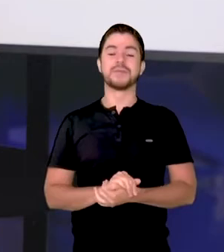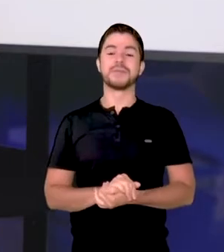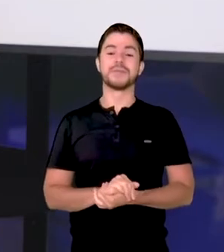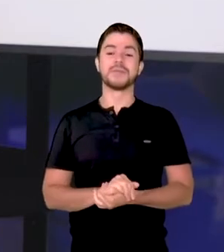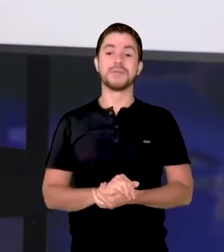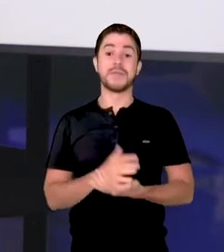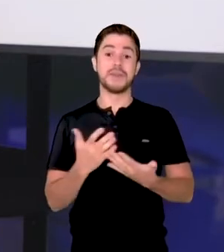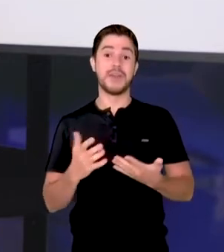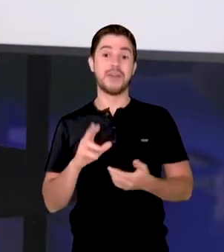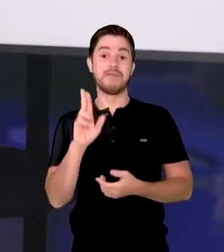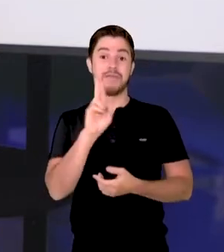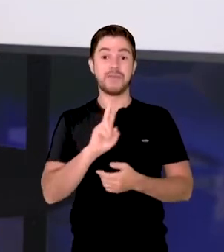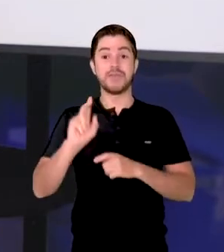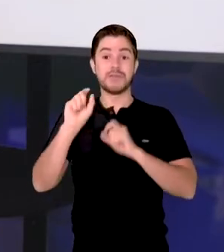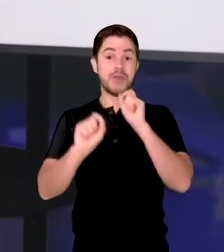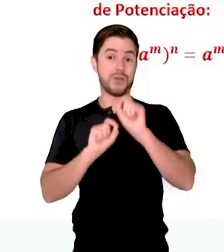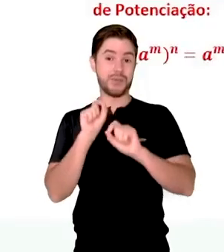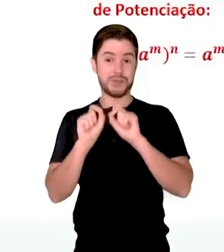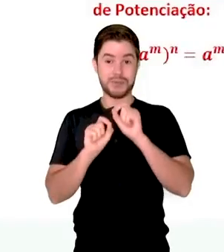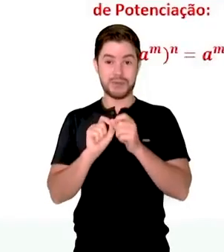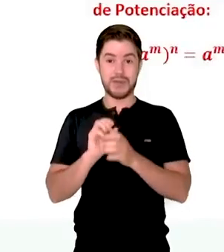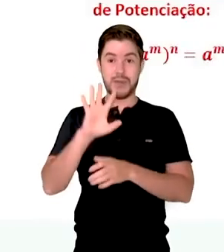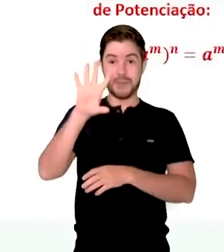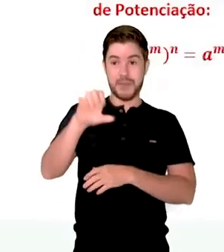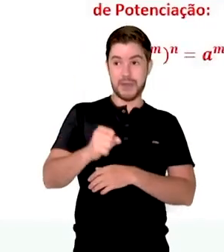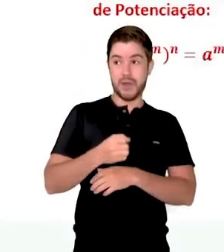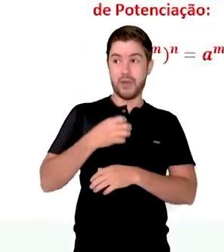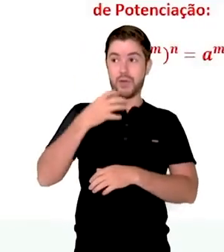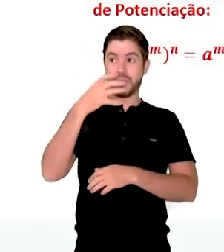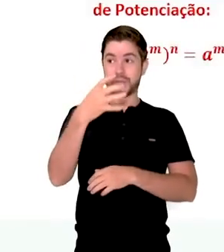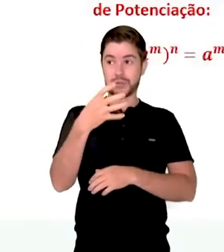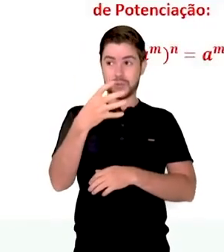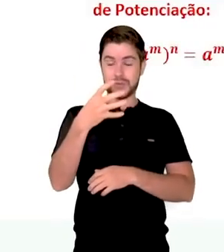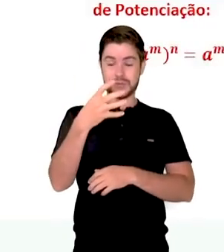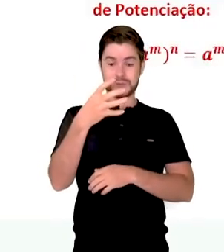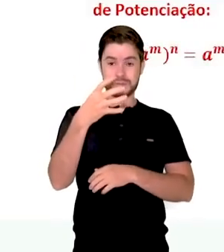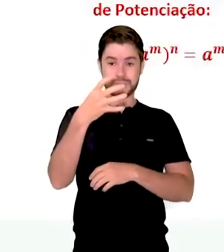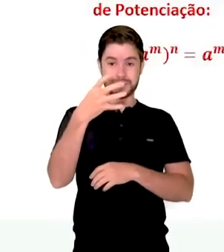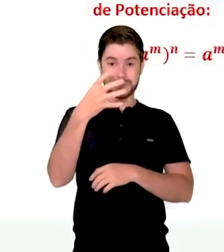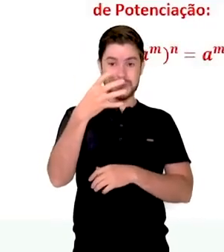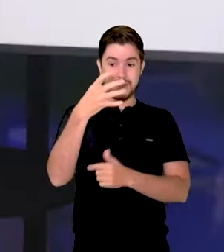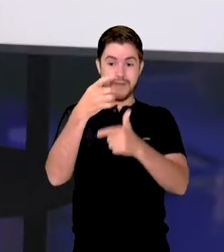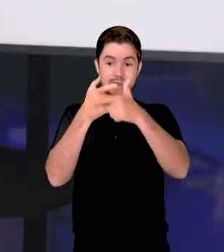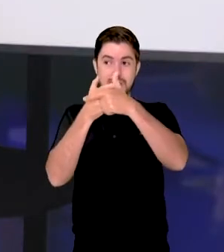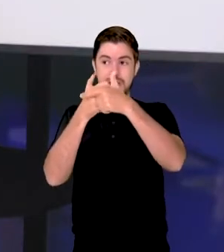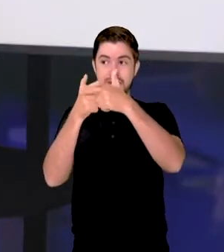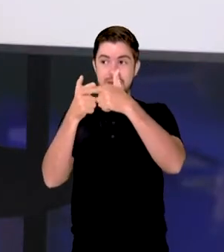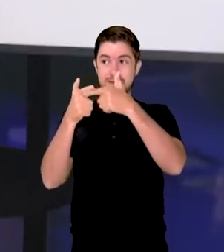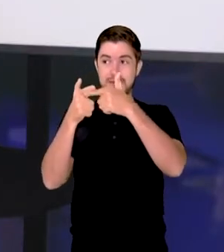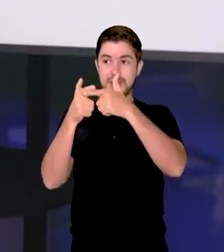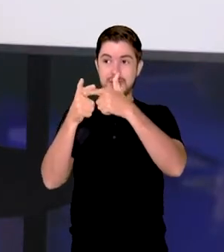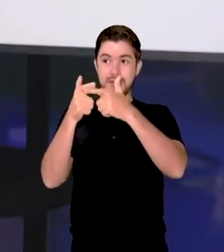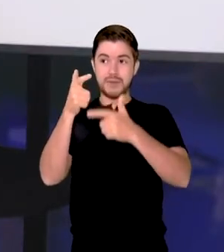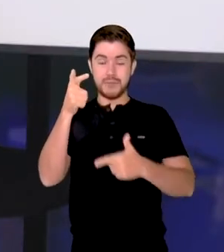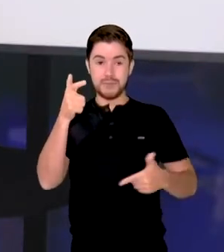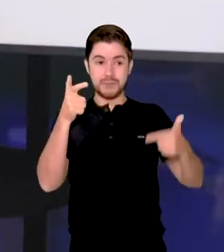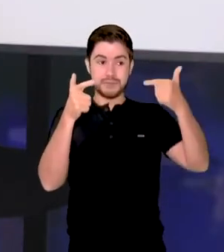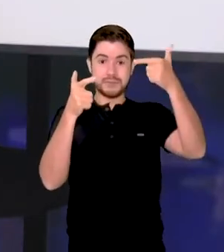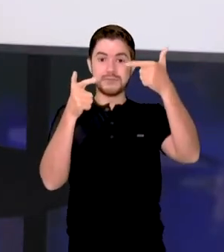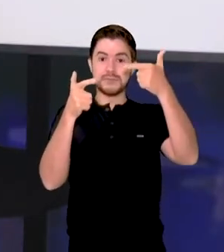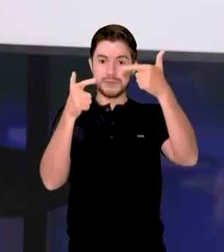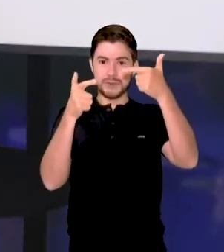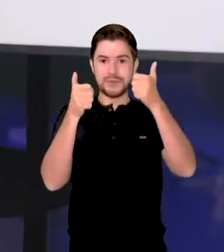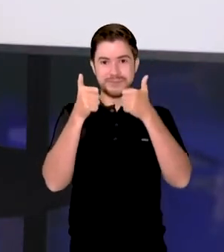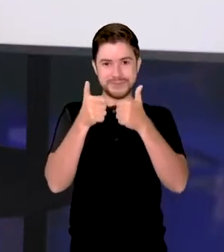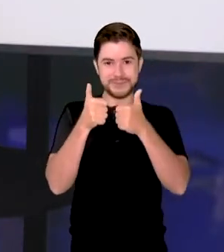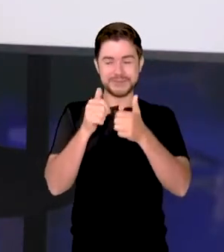dormente eu vou pegar o quatro que é o expoente da potência e vou dividir os dois que é um índice